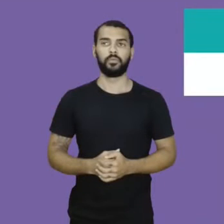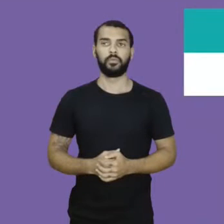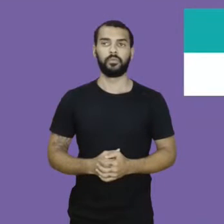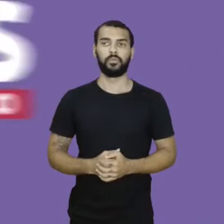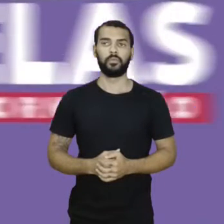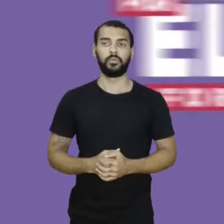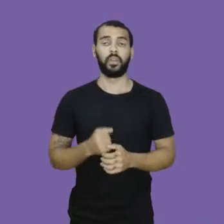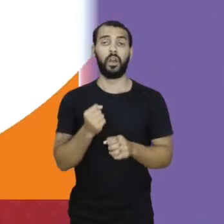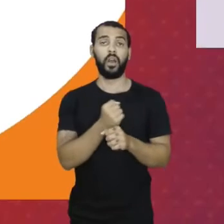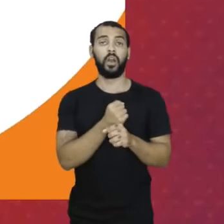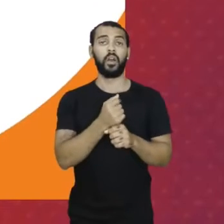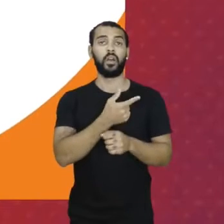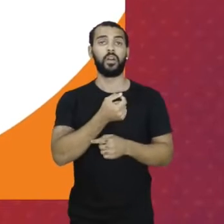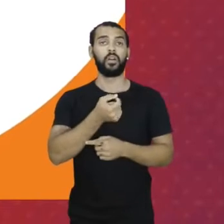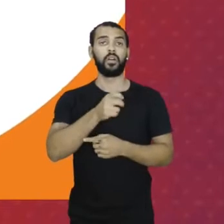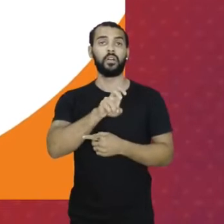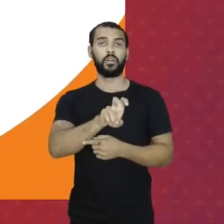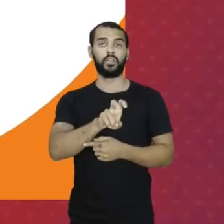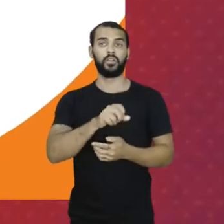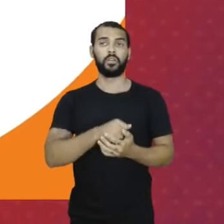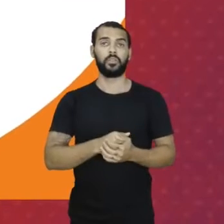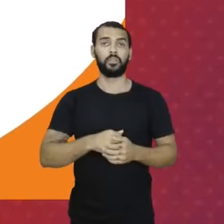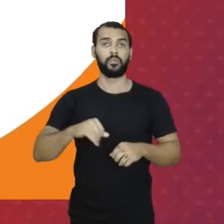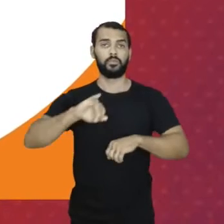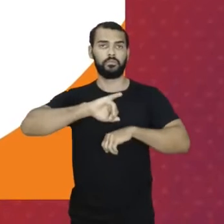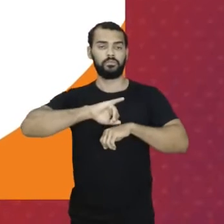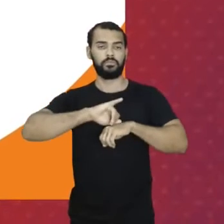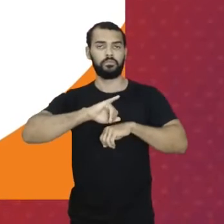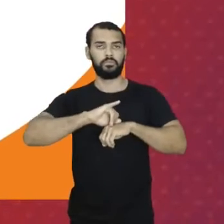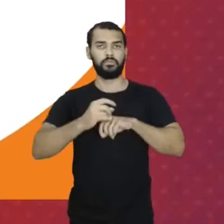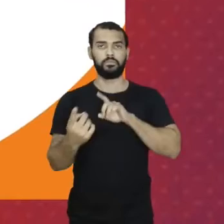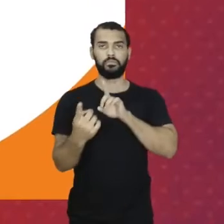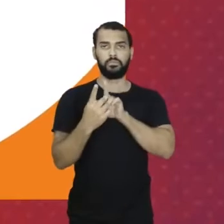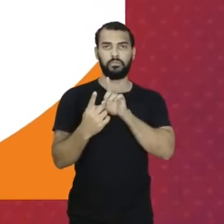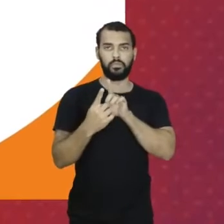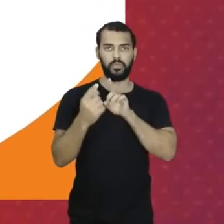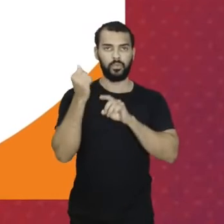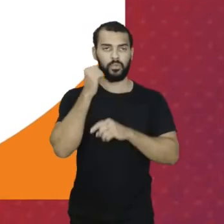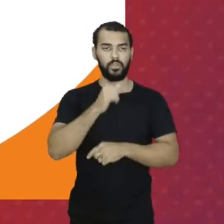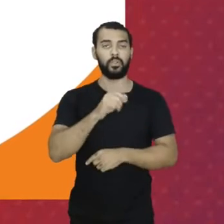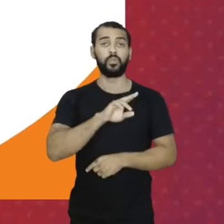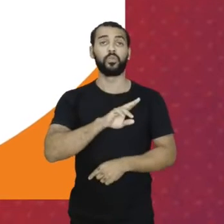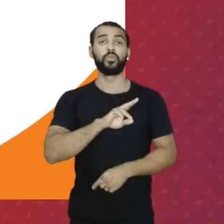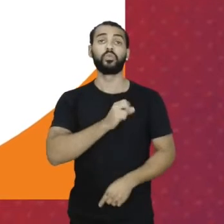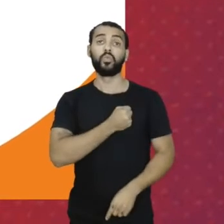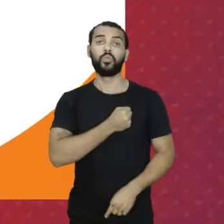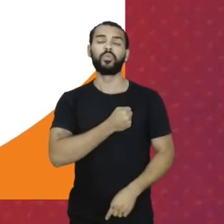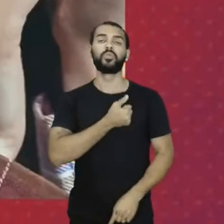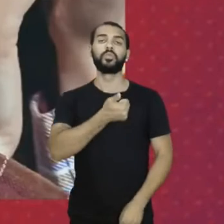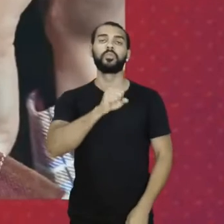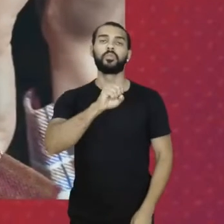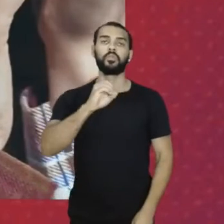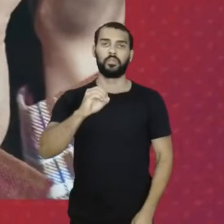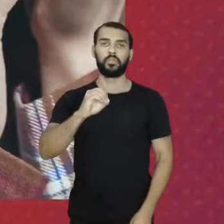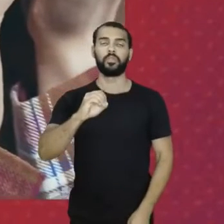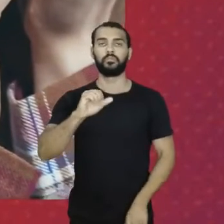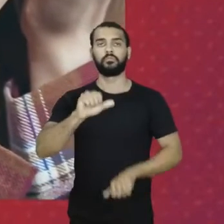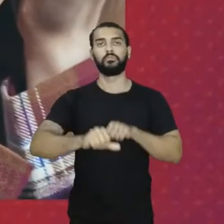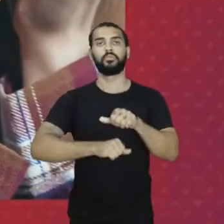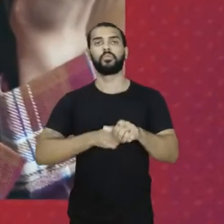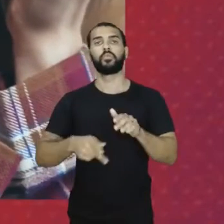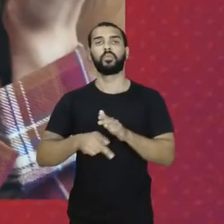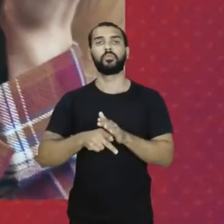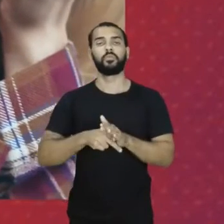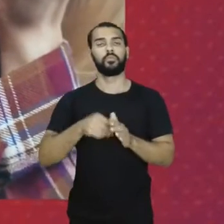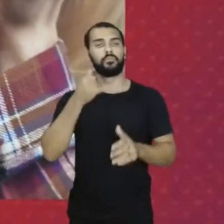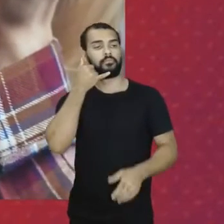No ano de 2005, a Central de Atendimento à Mulher, o Ligue 180, foi transformado em Disque Denúncia. O programa foi